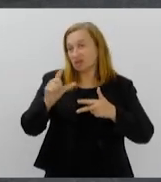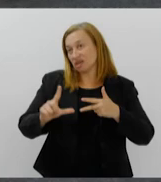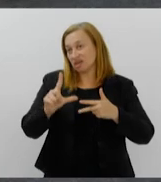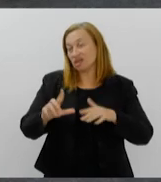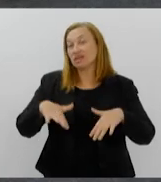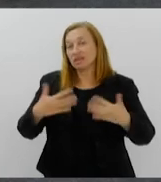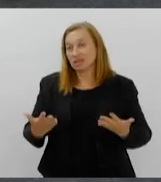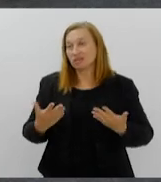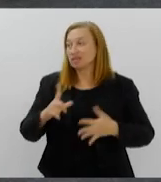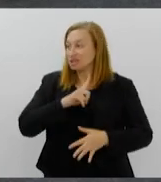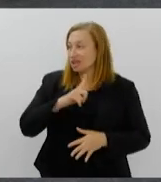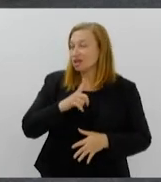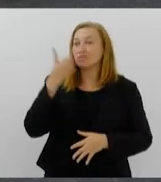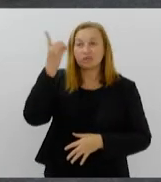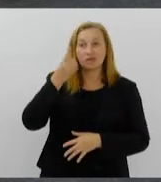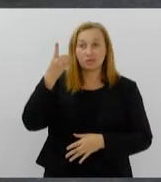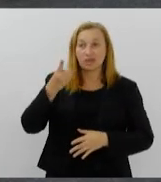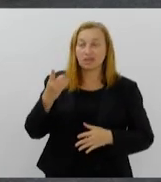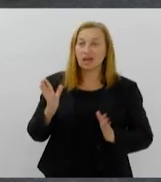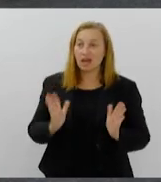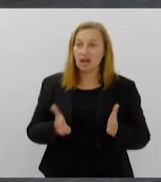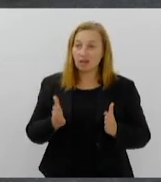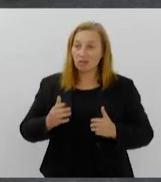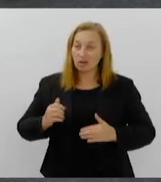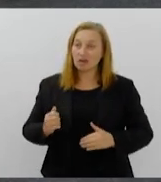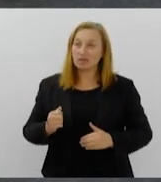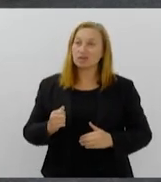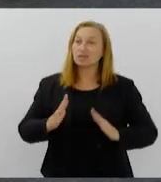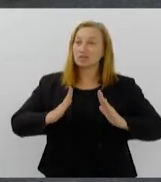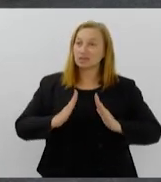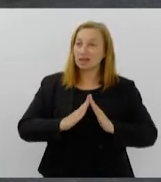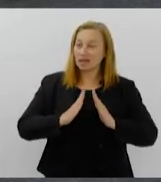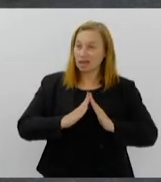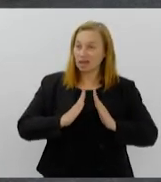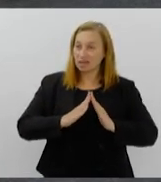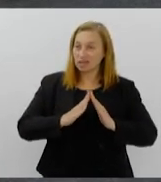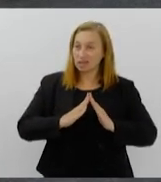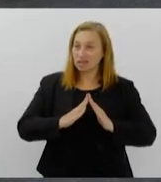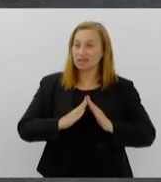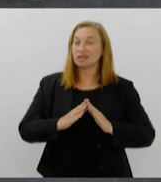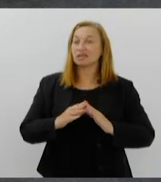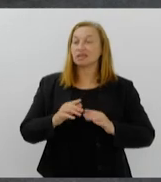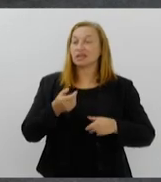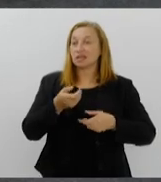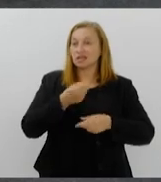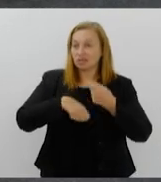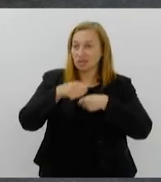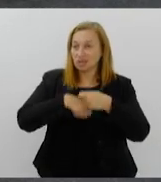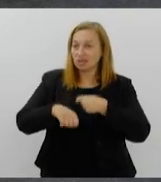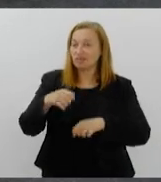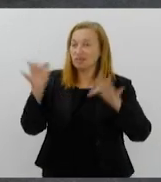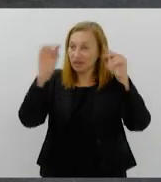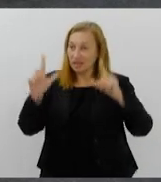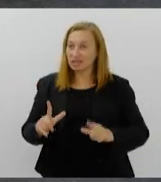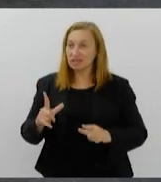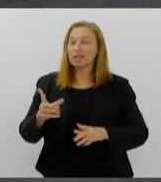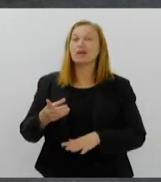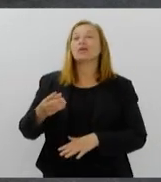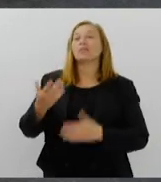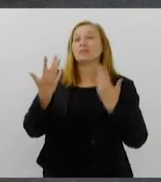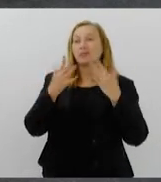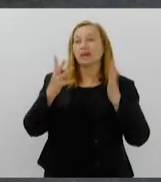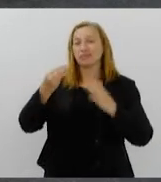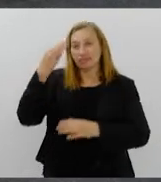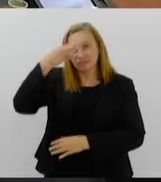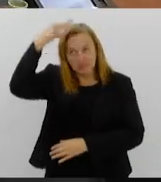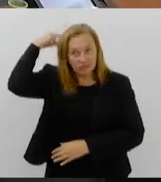Então, ter um deputado assumindo agora o comando da Casa de Contas me deixa muito feliz. Parabéns, Márcio Pacheco, parabéns pela missão,